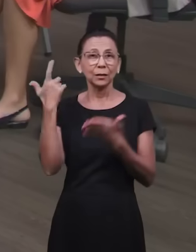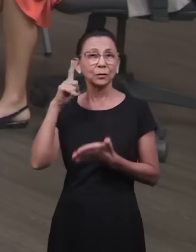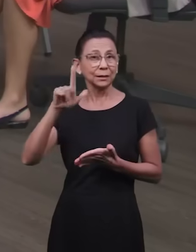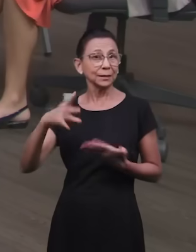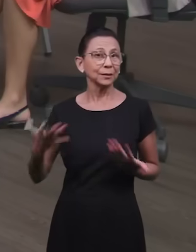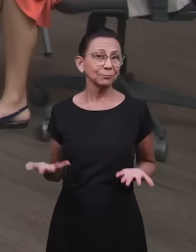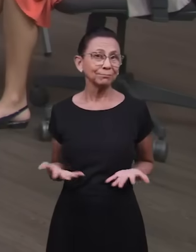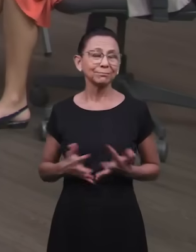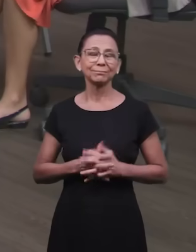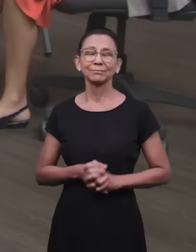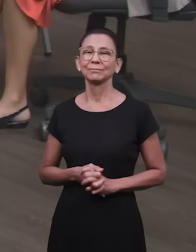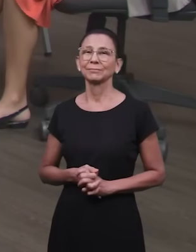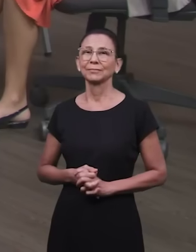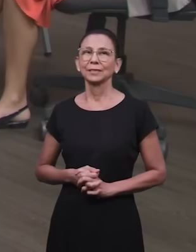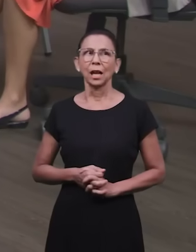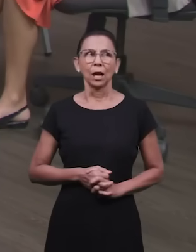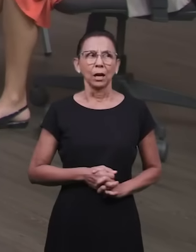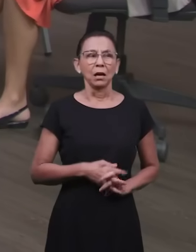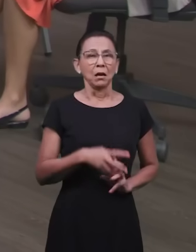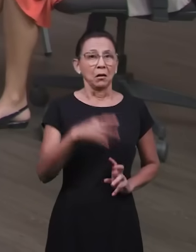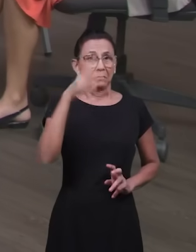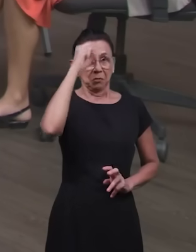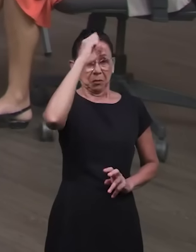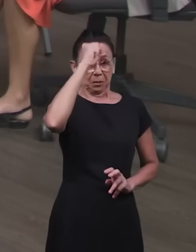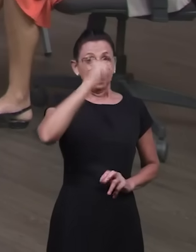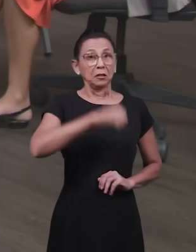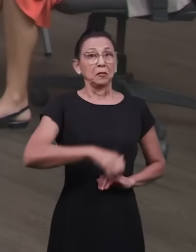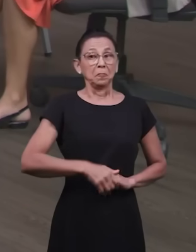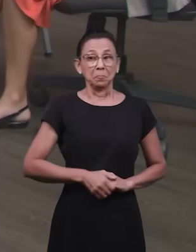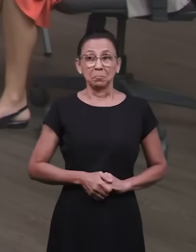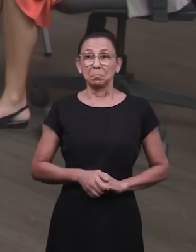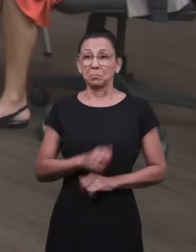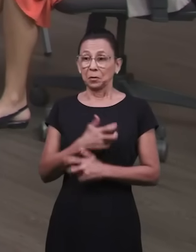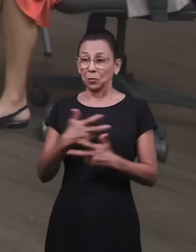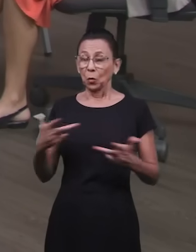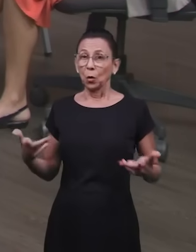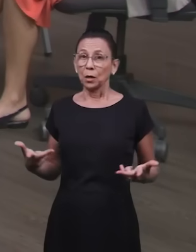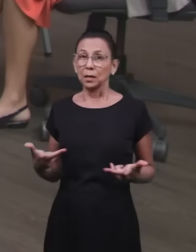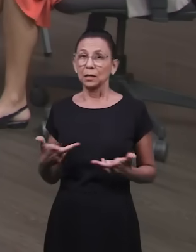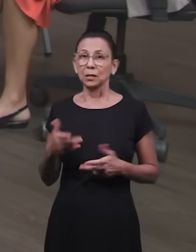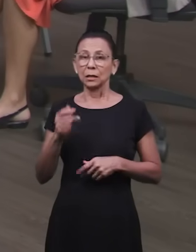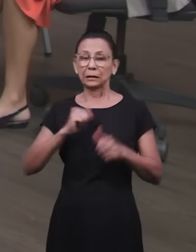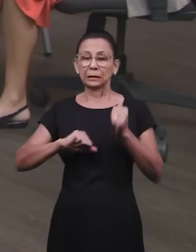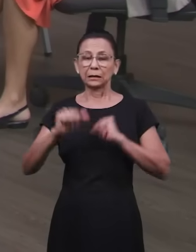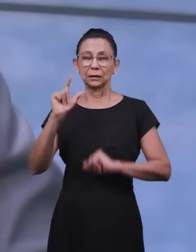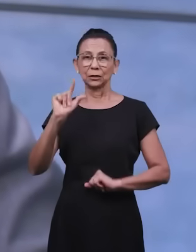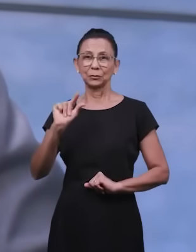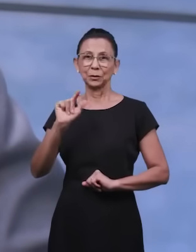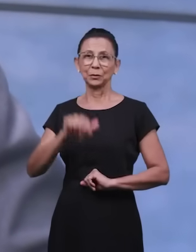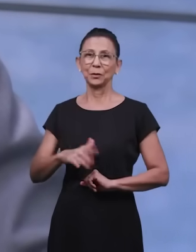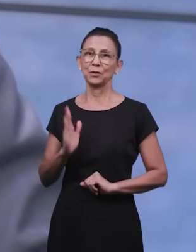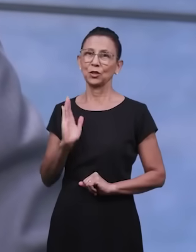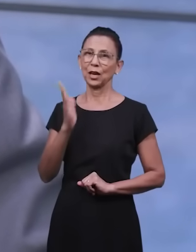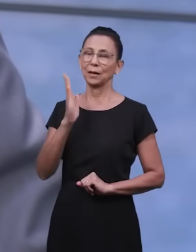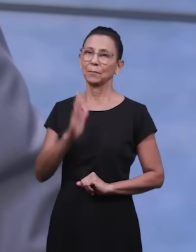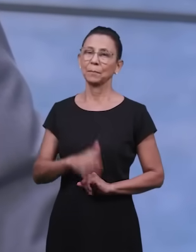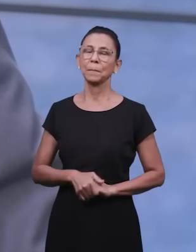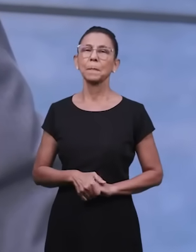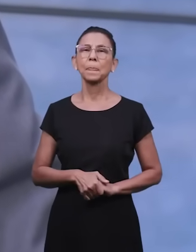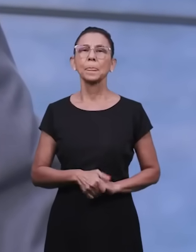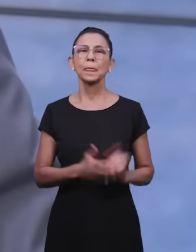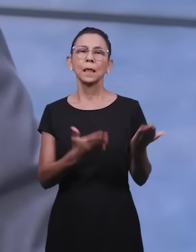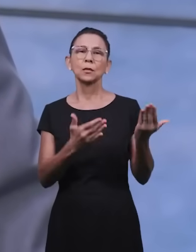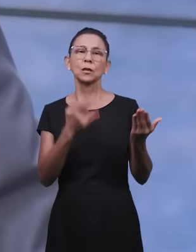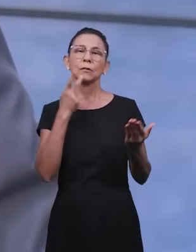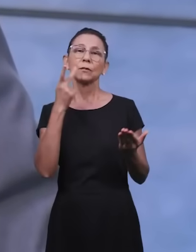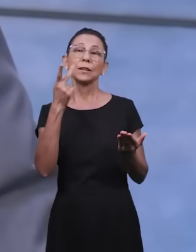Eu não sei vocês, mas eu estou aprendendo muito aqui, né, André? Muito. Tá sendo muito bom. Já vou ficar menos ansioso. Agora vamos ver o